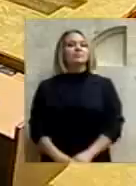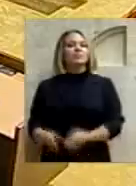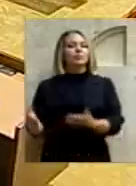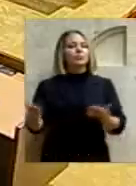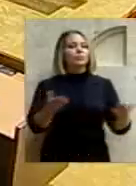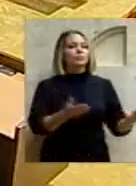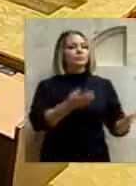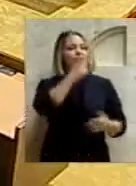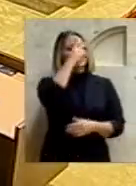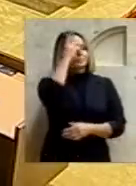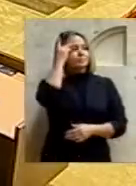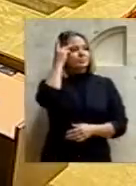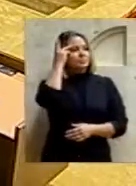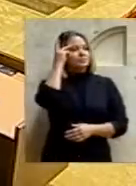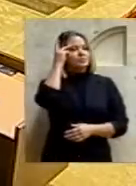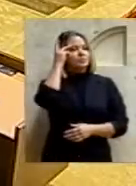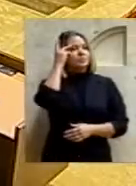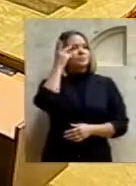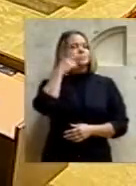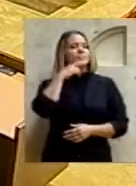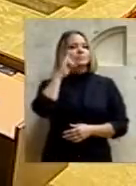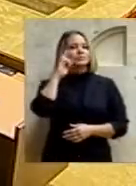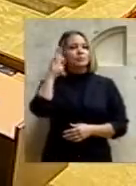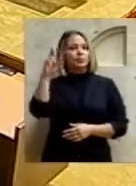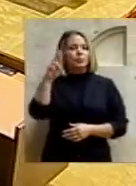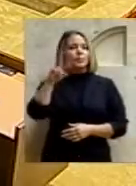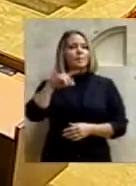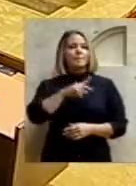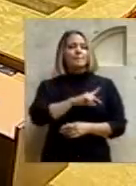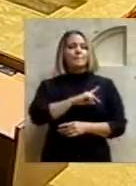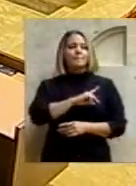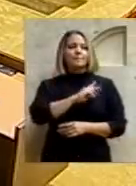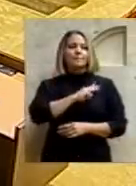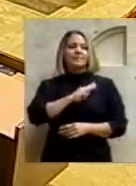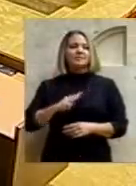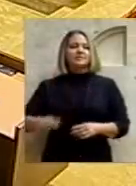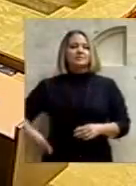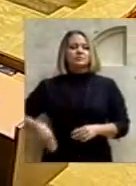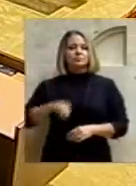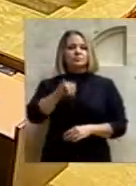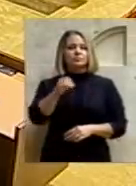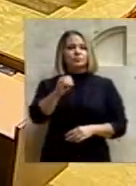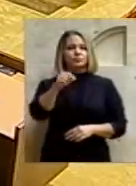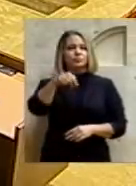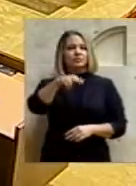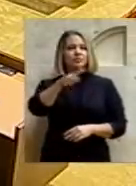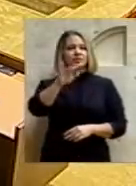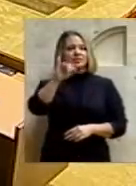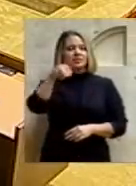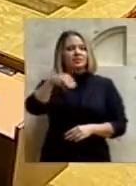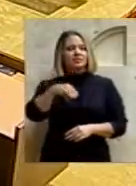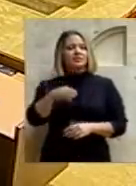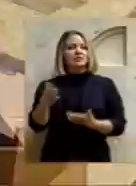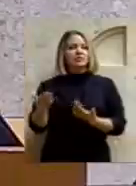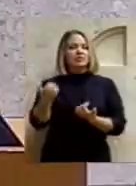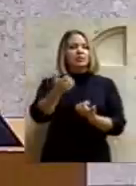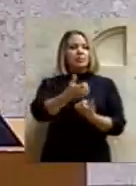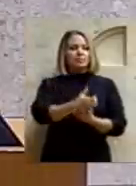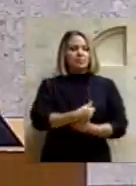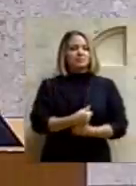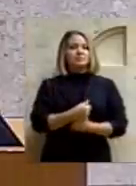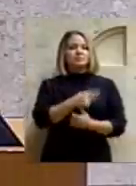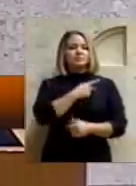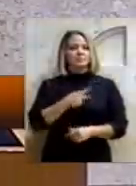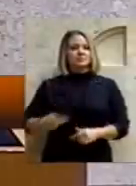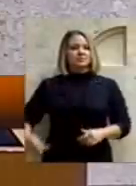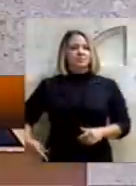Convido Sua Excelência, o senhor ministro Joaquim Barbosa, a prestar o compromisso de posse para o cargo de